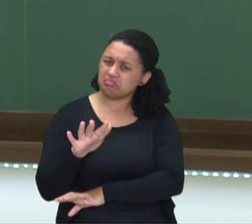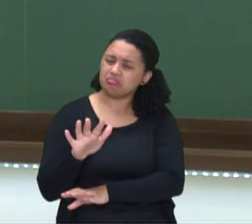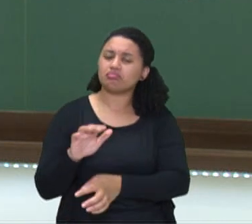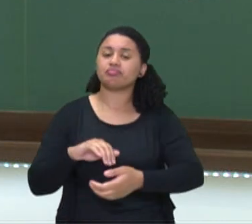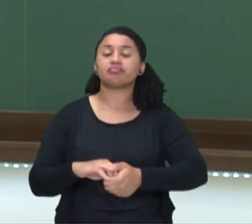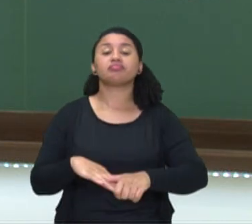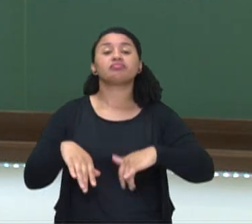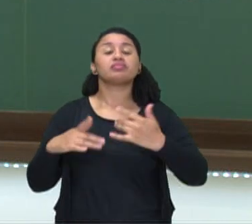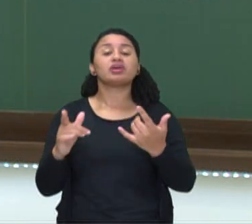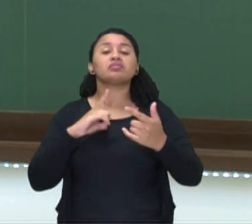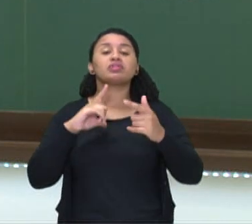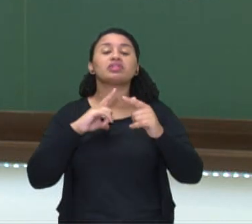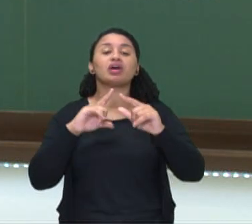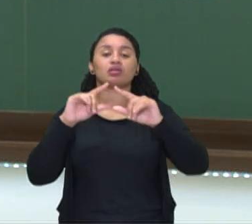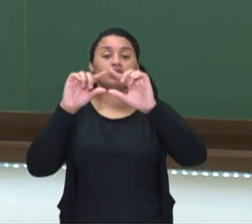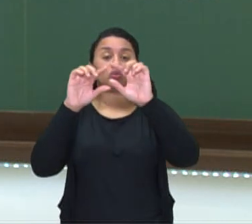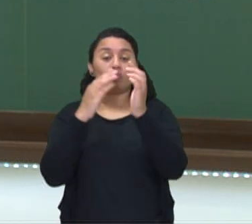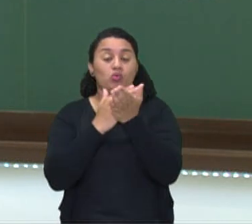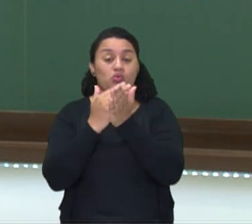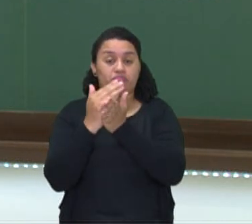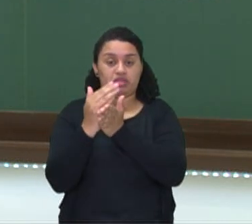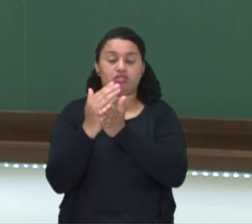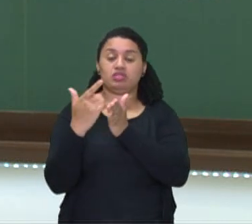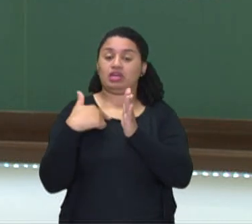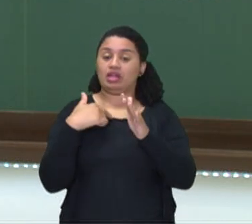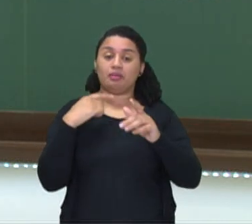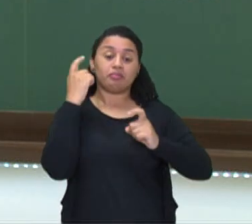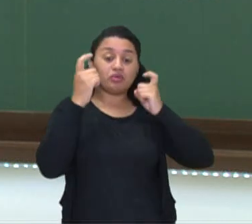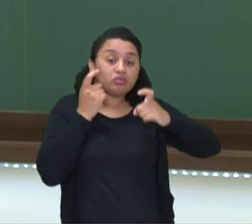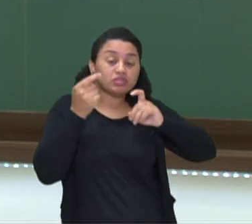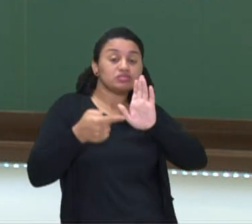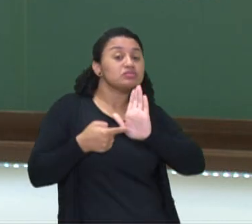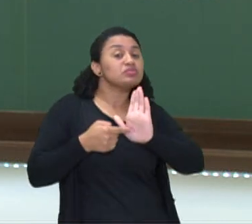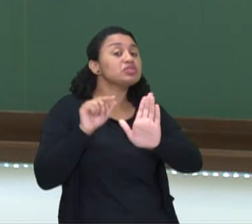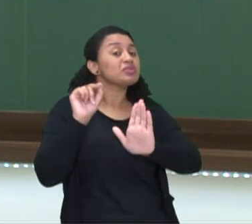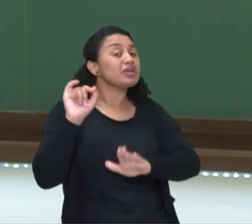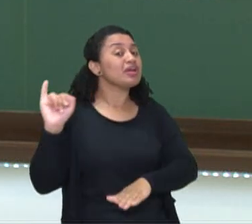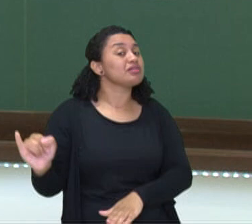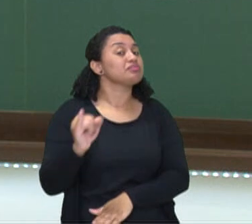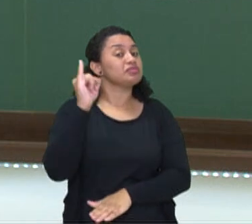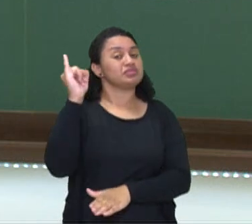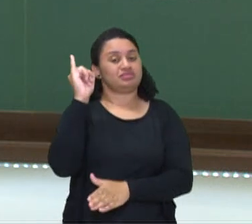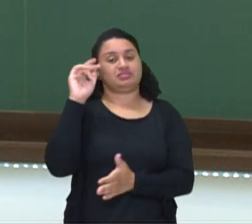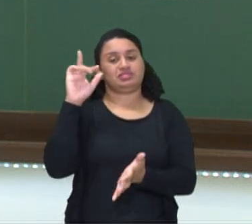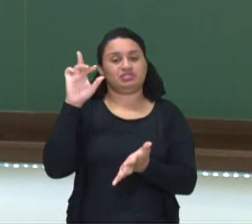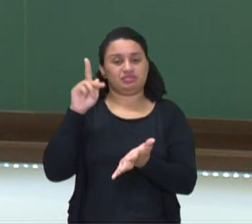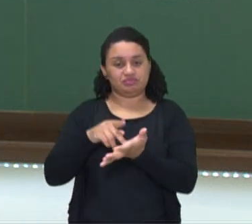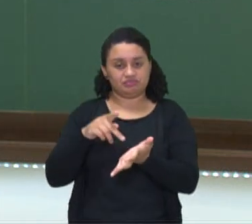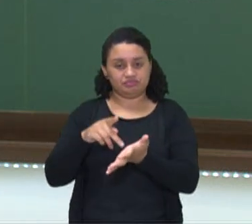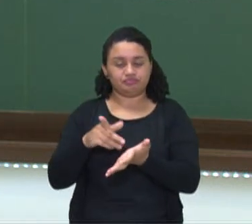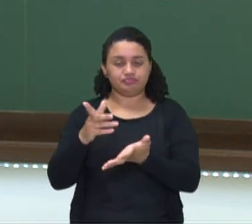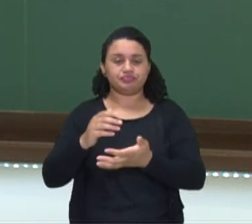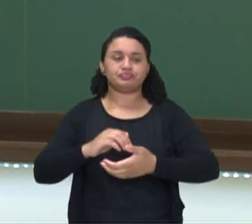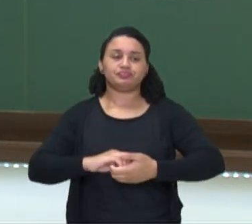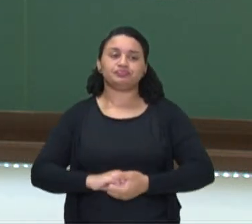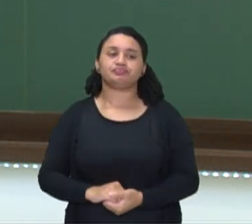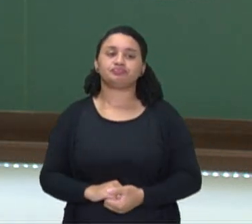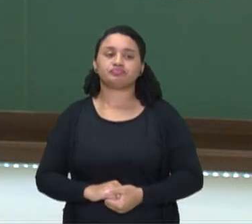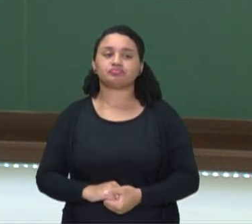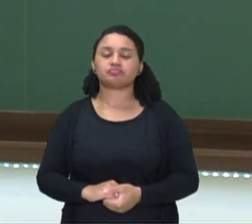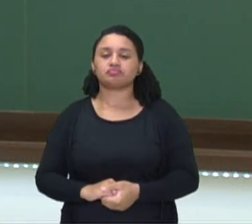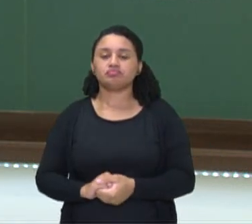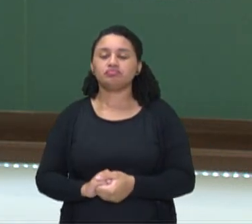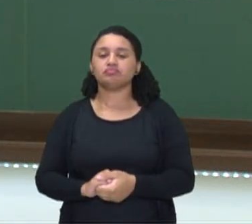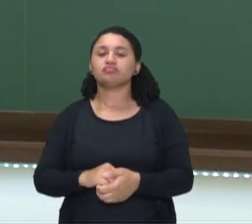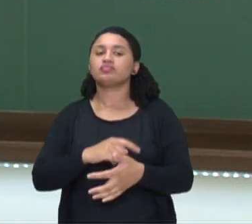uma tensão no início para apresentar o que é mais importante nesse tema ou desse fato.